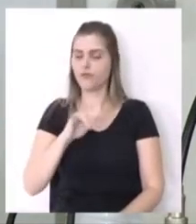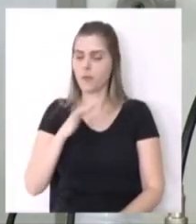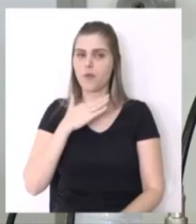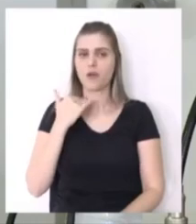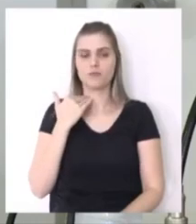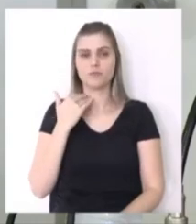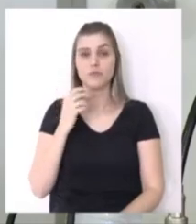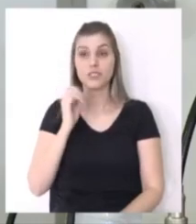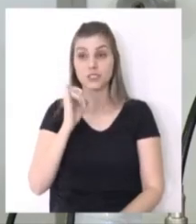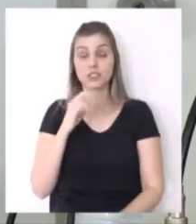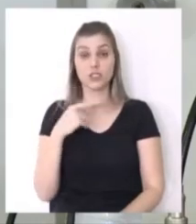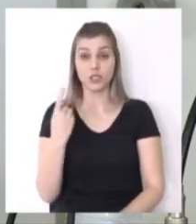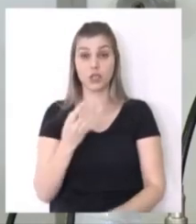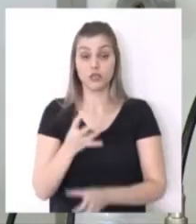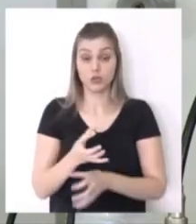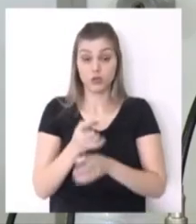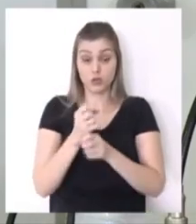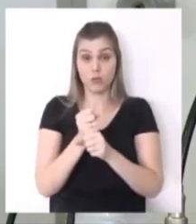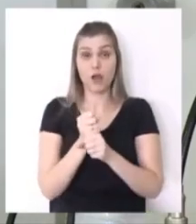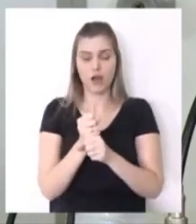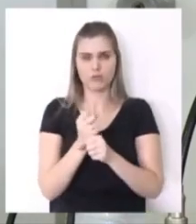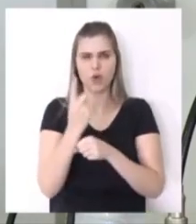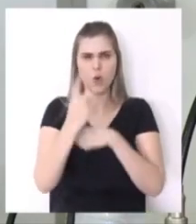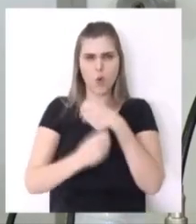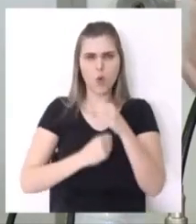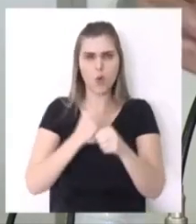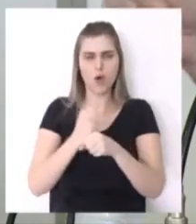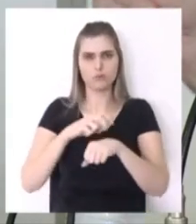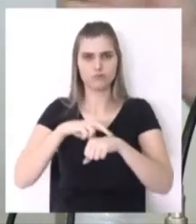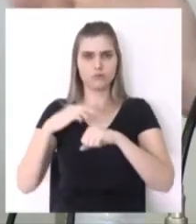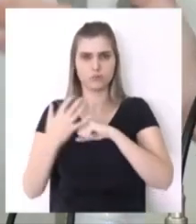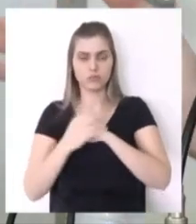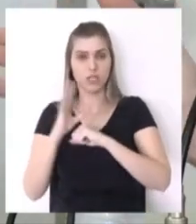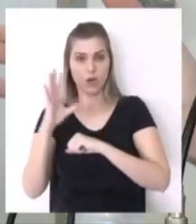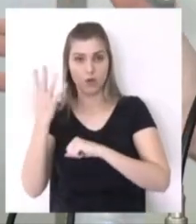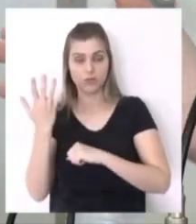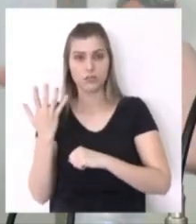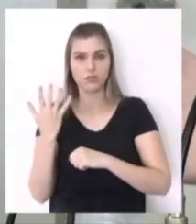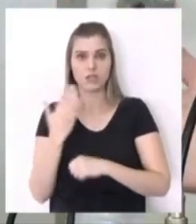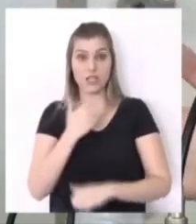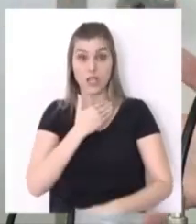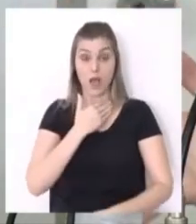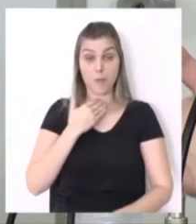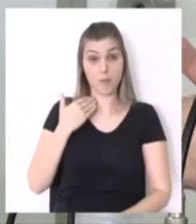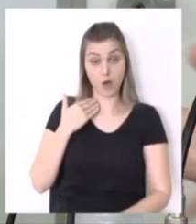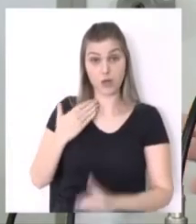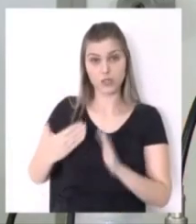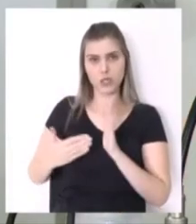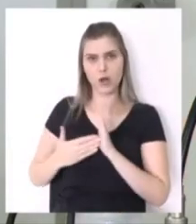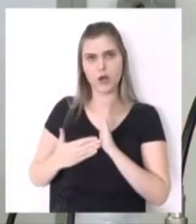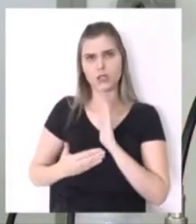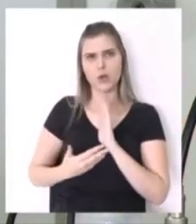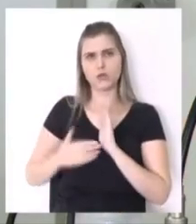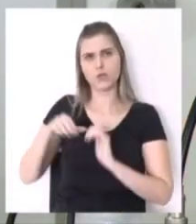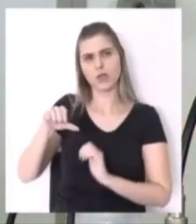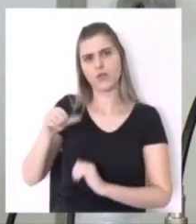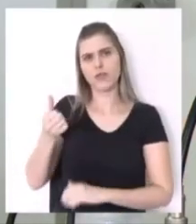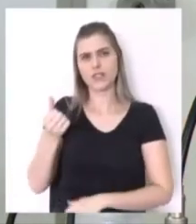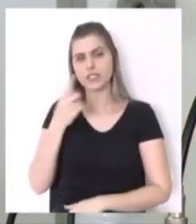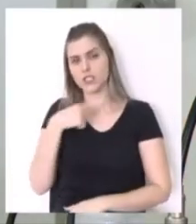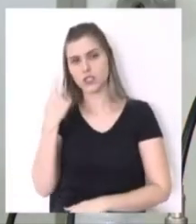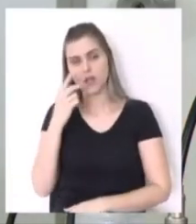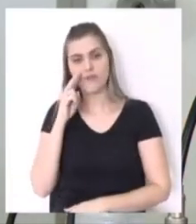os números de morte ao longo desse um ano de pandemia e as mortes nas últimas 96 horas